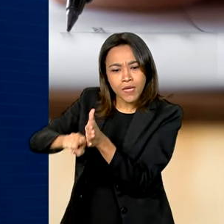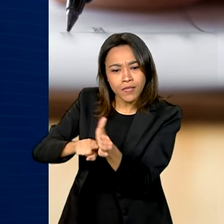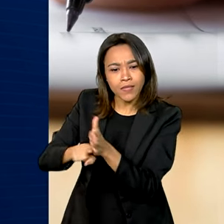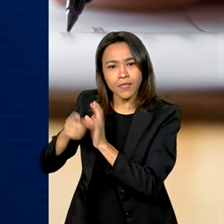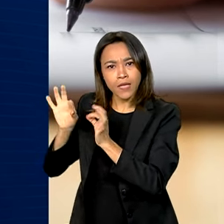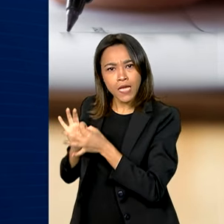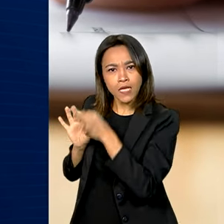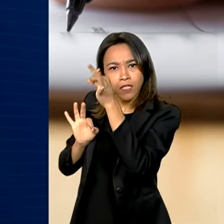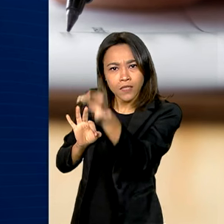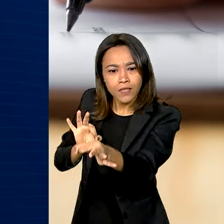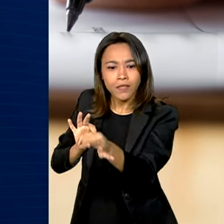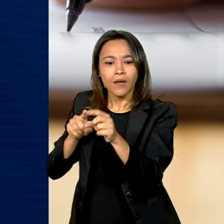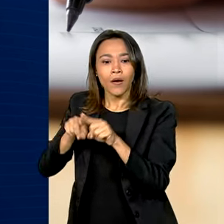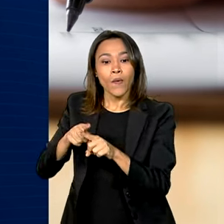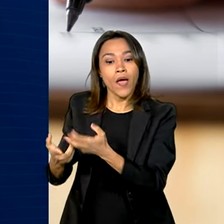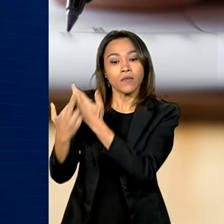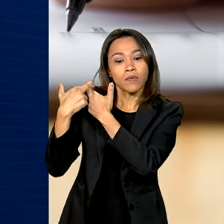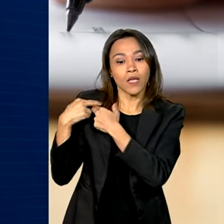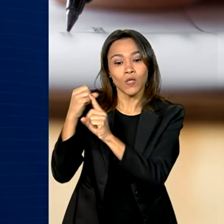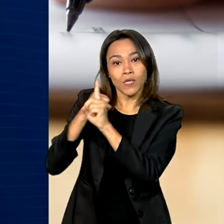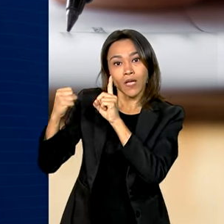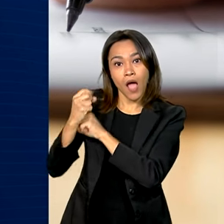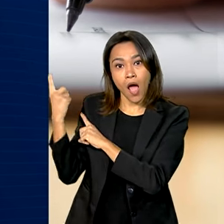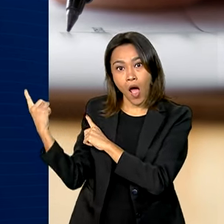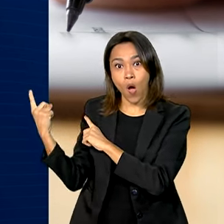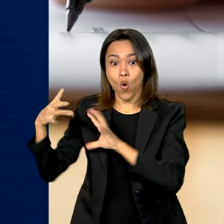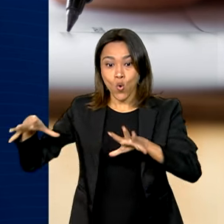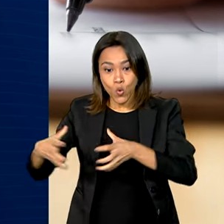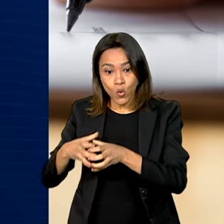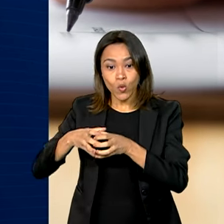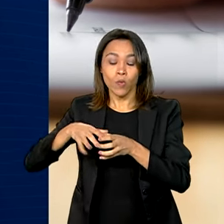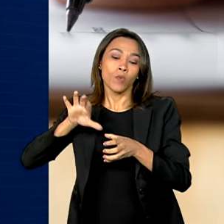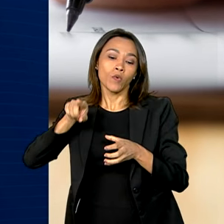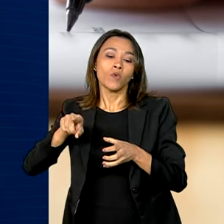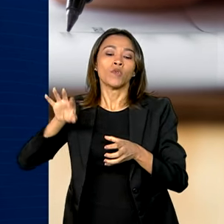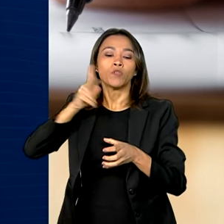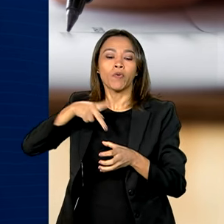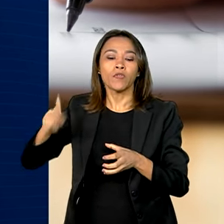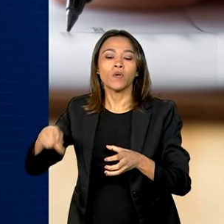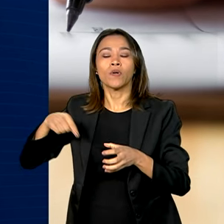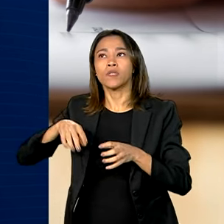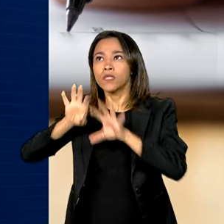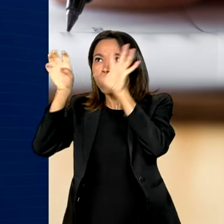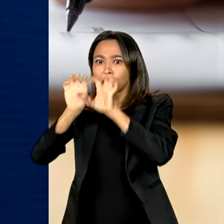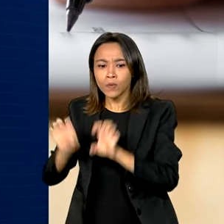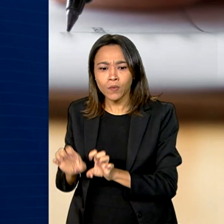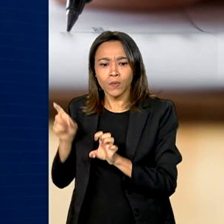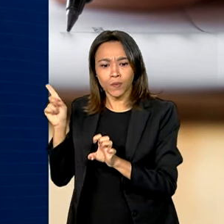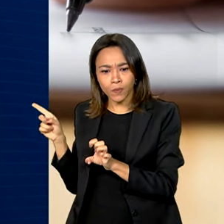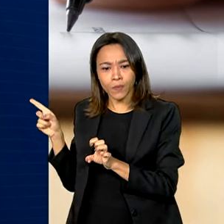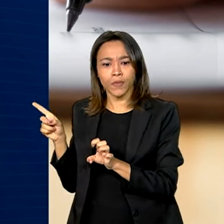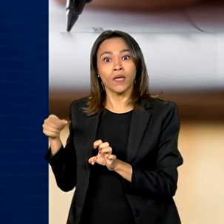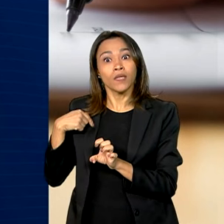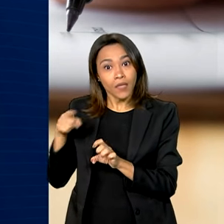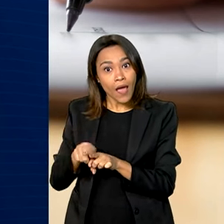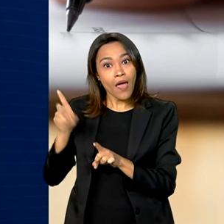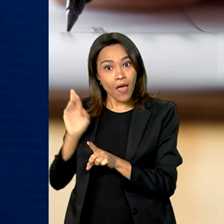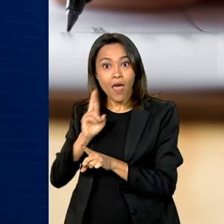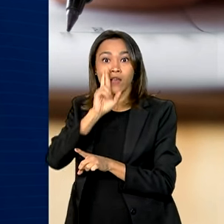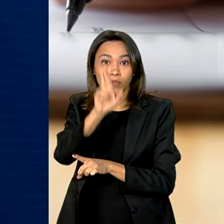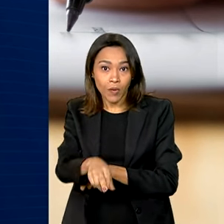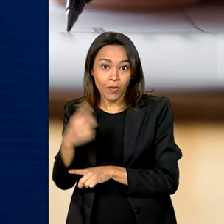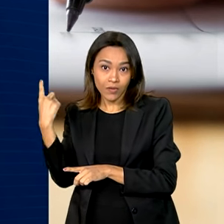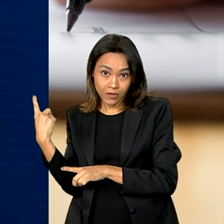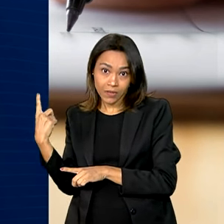responsabilidade social corpo docente e instalações são reunidos dados do enad exame de desempenho de